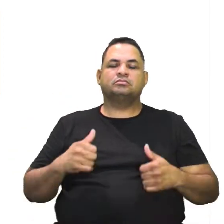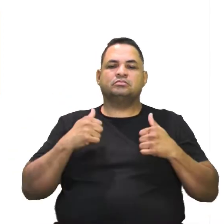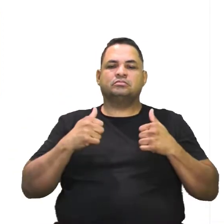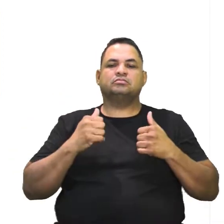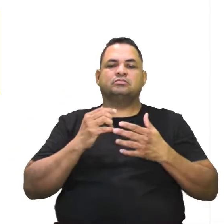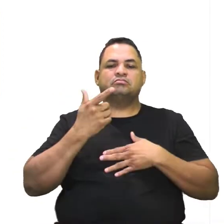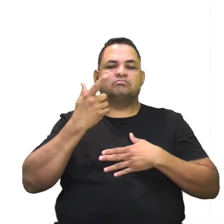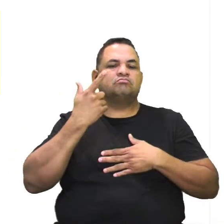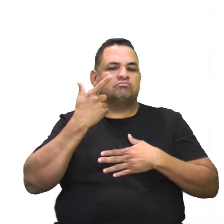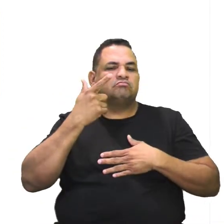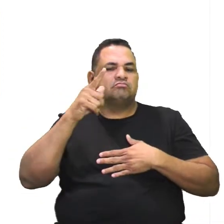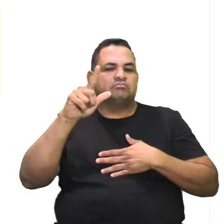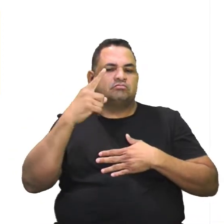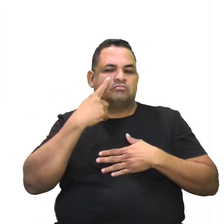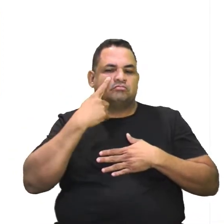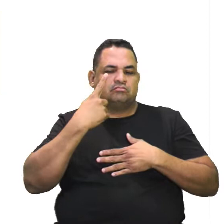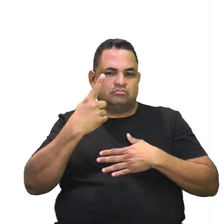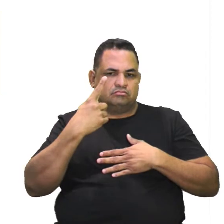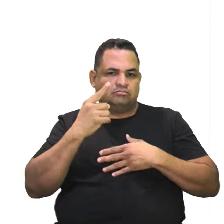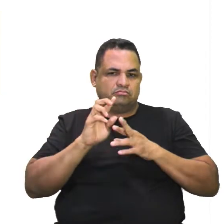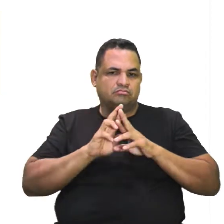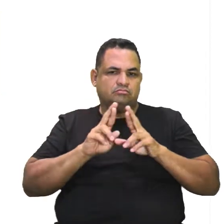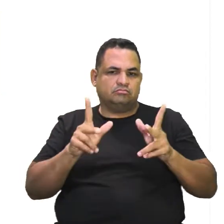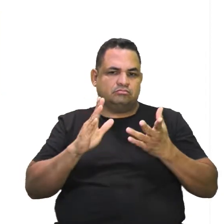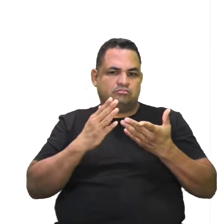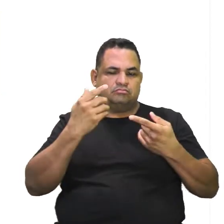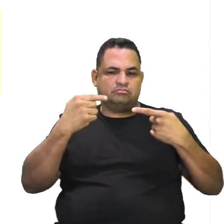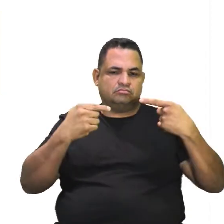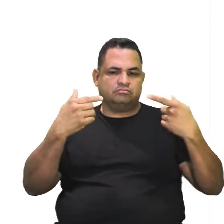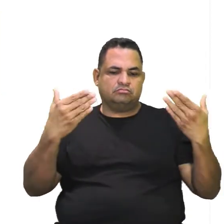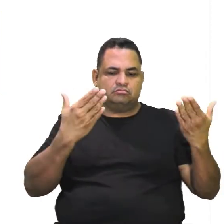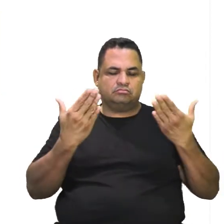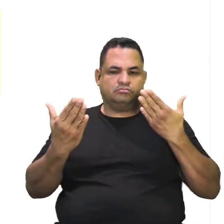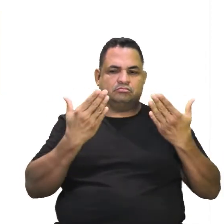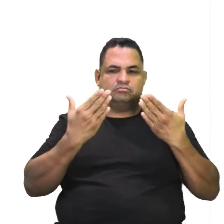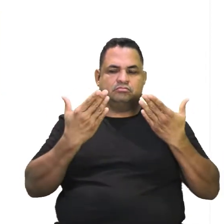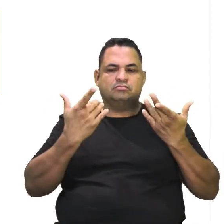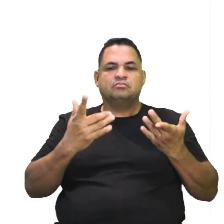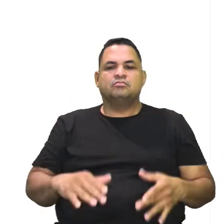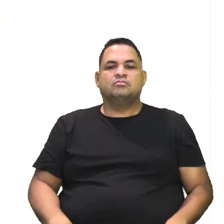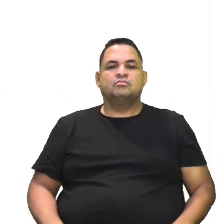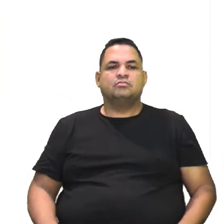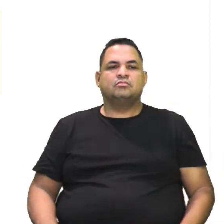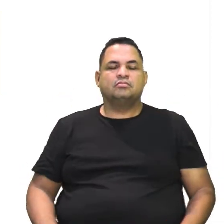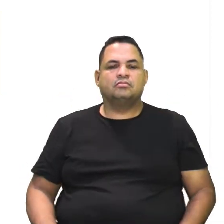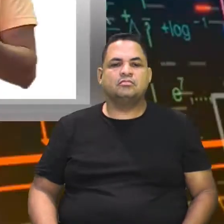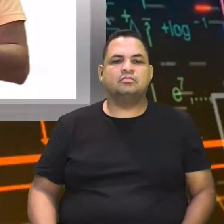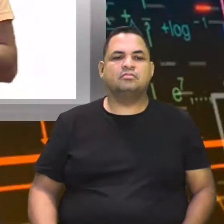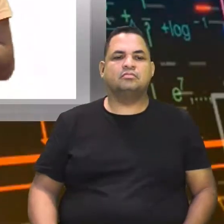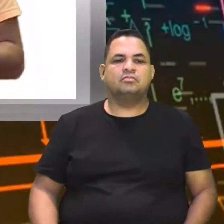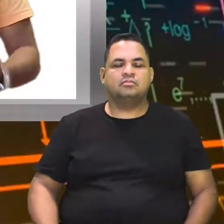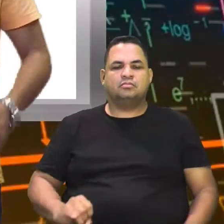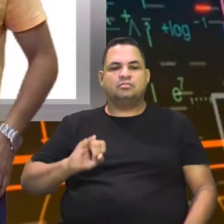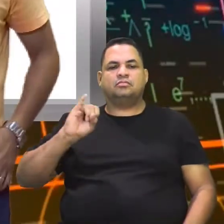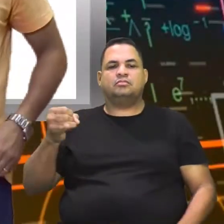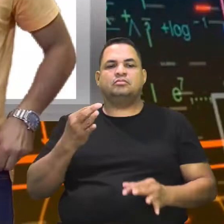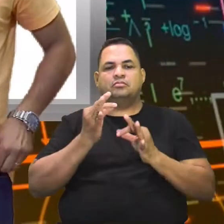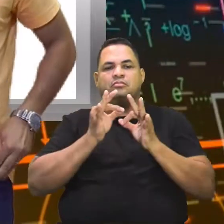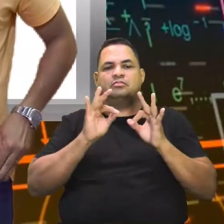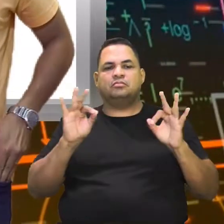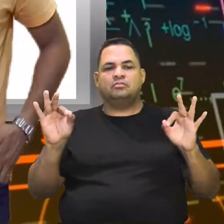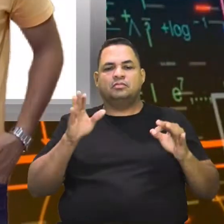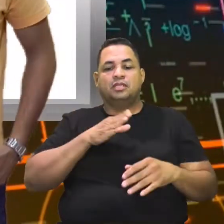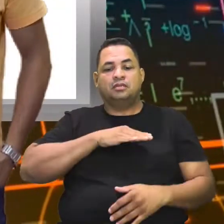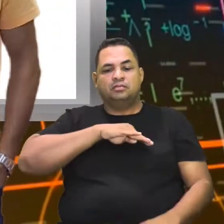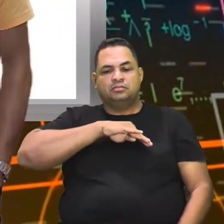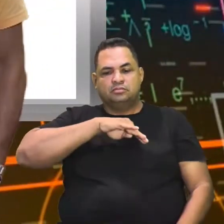Beleza? Vocês conseguiram ver a diferença de um para o outro, né? Então, no juro simples, isso tudo nos gerou